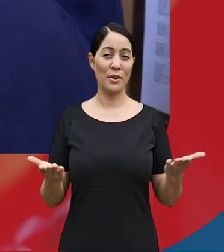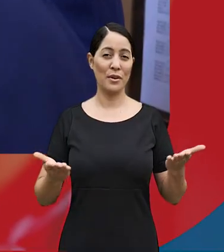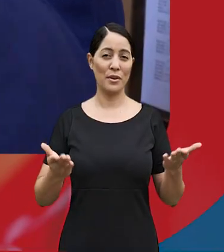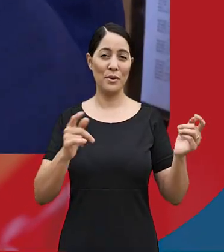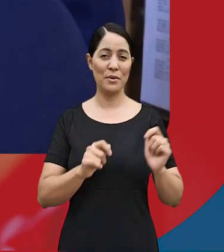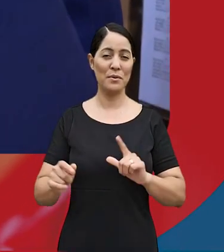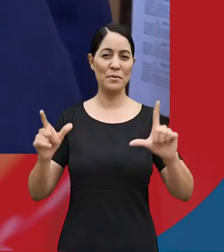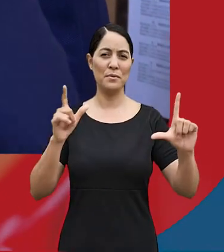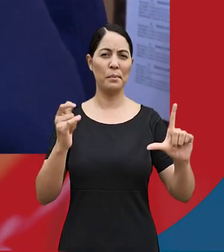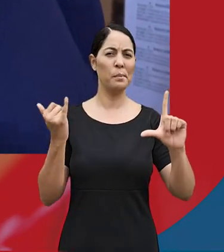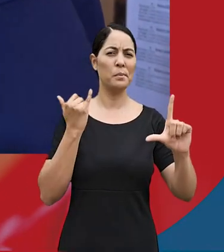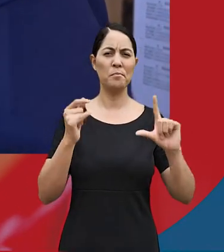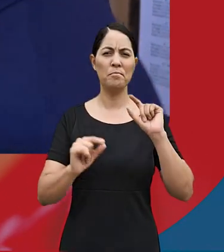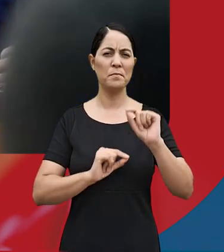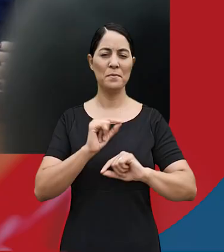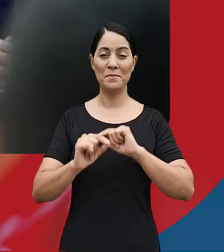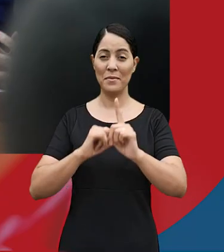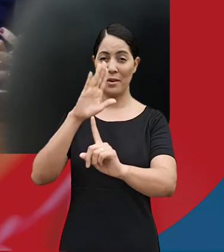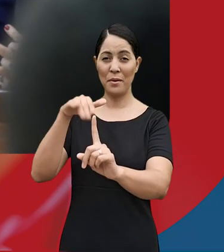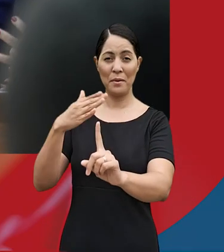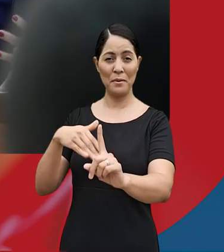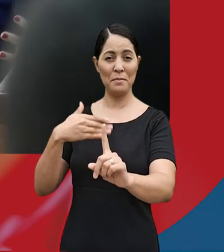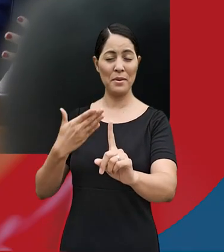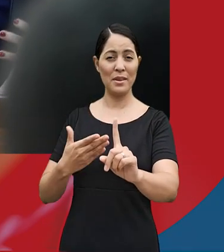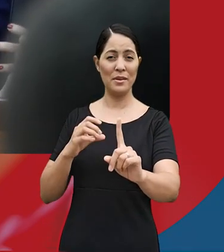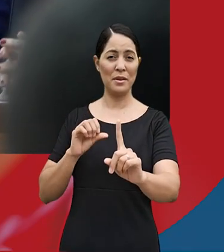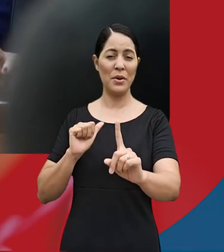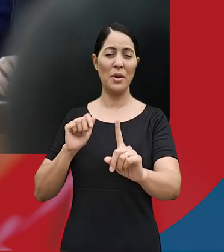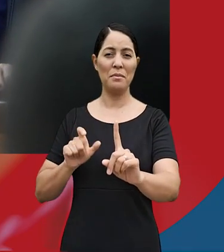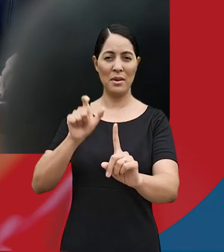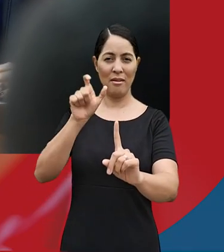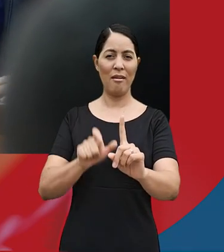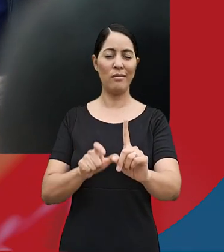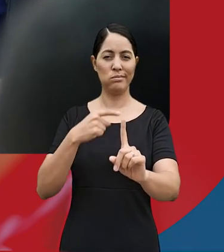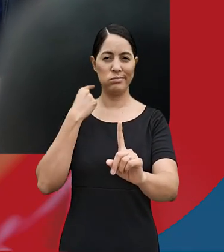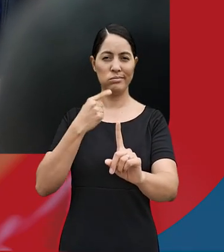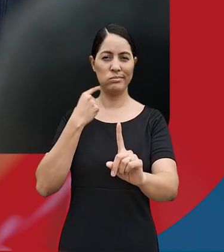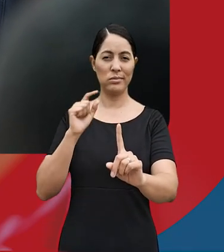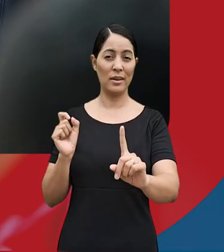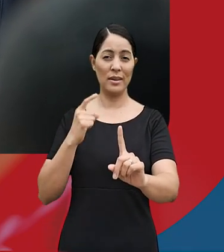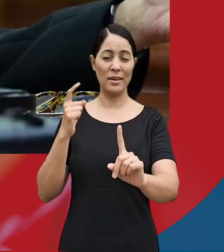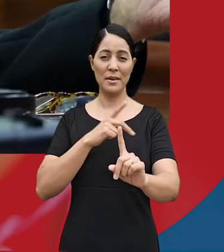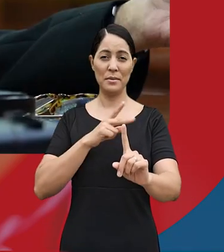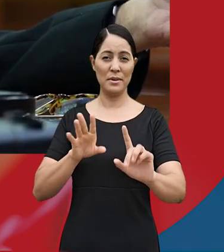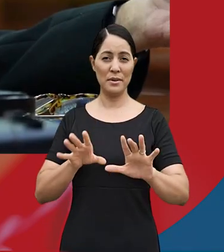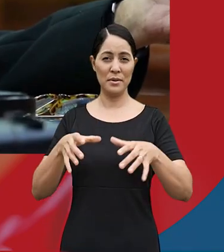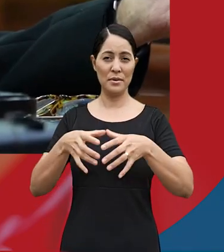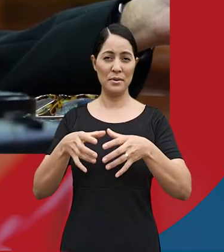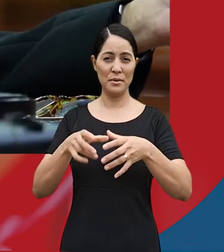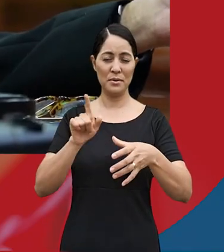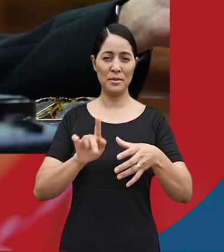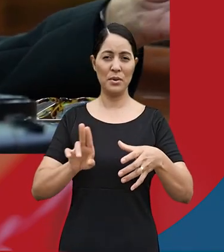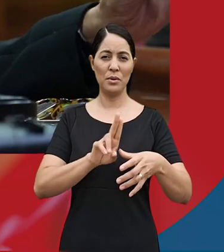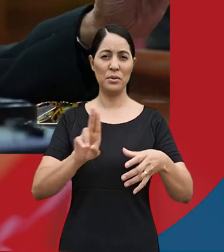No programa de hoje, vamos ver como foi a bela homenagem da OAB ao grande advogado e ex-presidente do Conselho